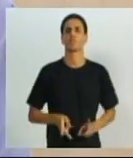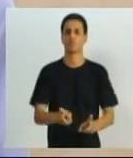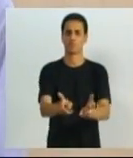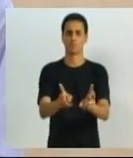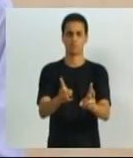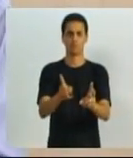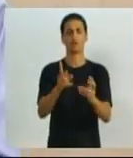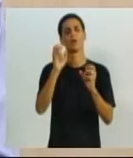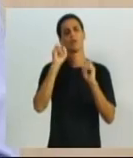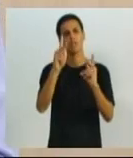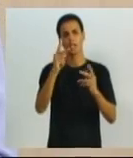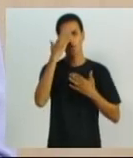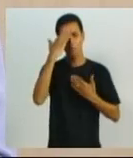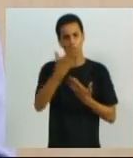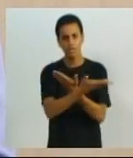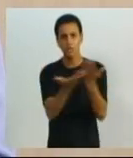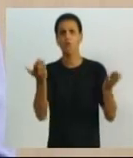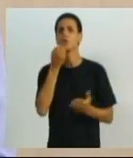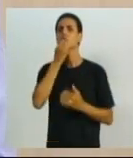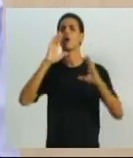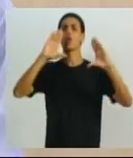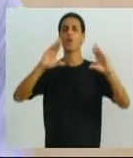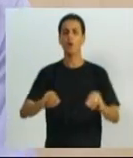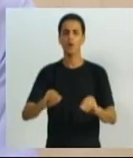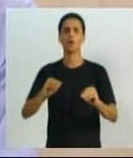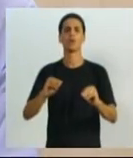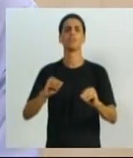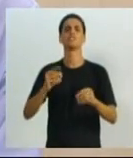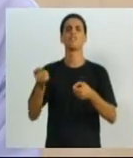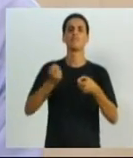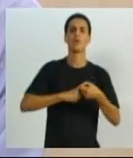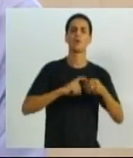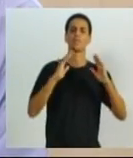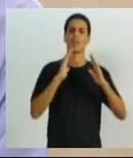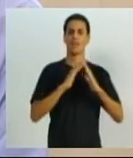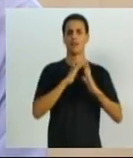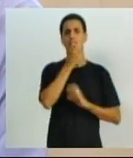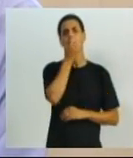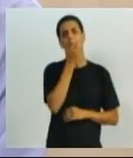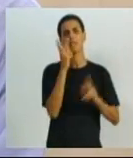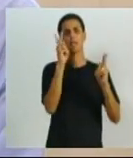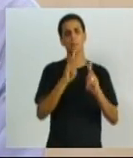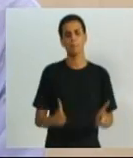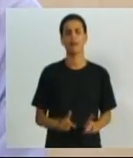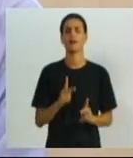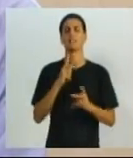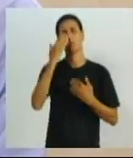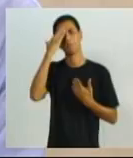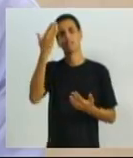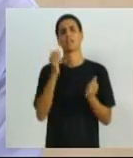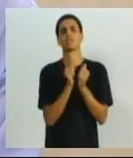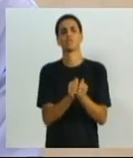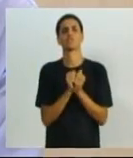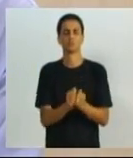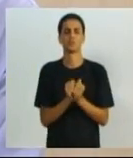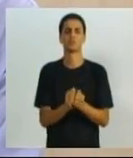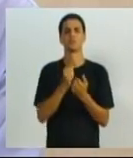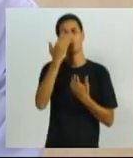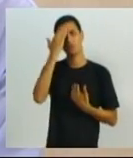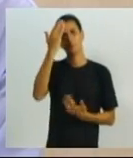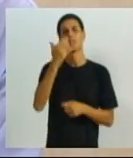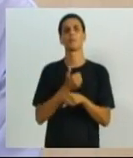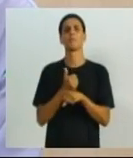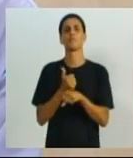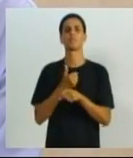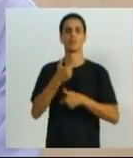mais, obrigado, senhores, boa noite, tenham um bom retorno para suas moradias, e obrigado pela companhia que nos fizeram, e obrigado aos